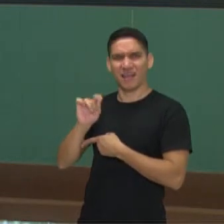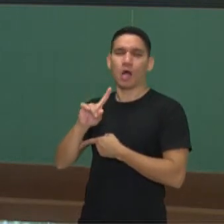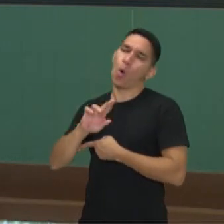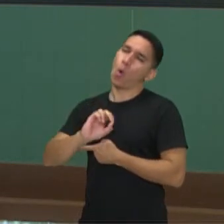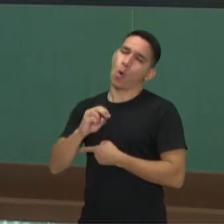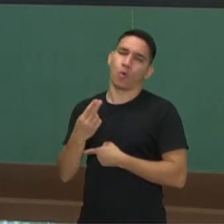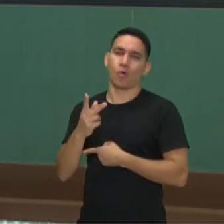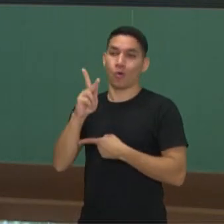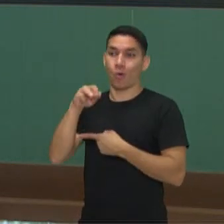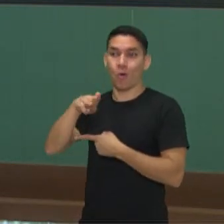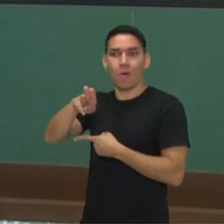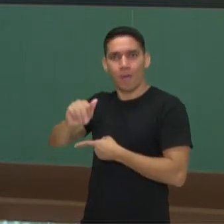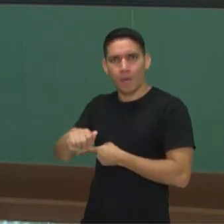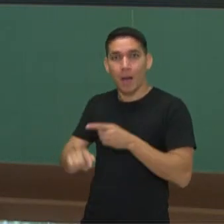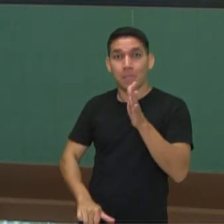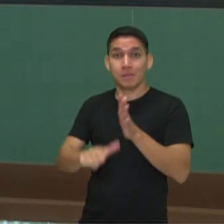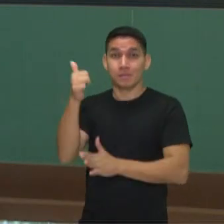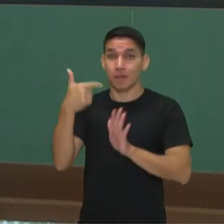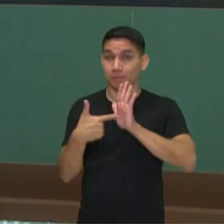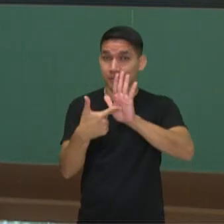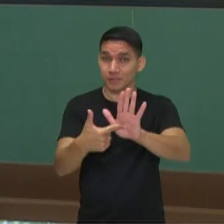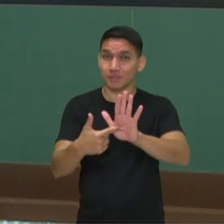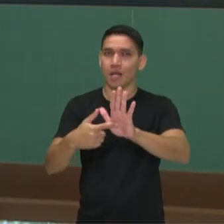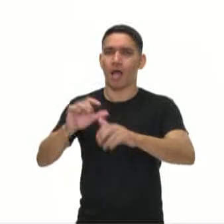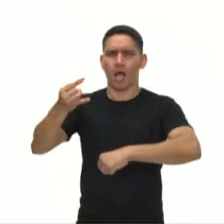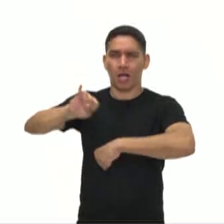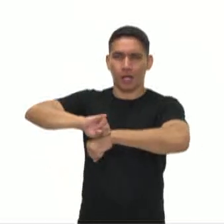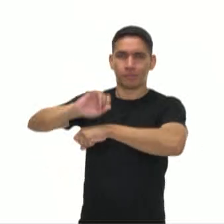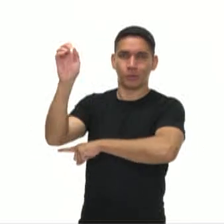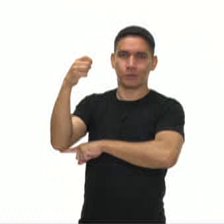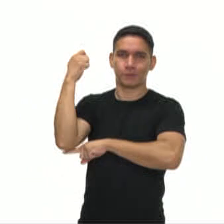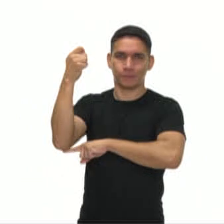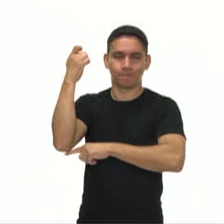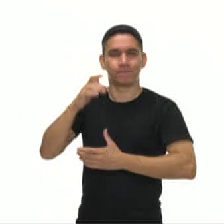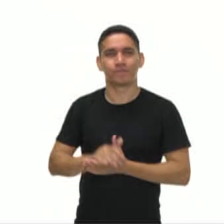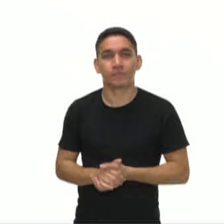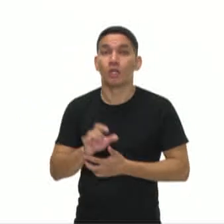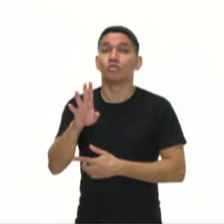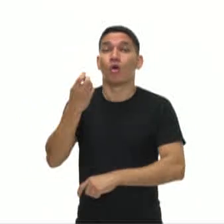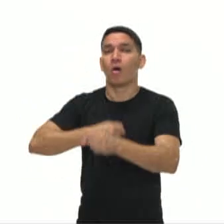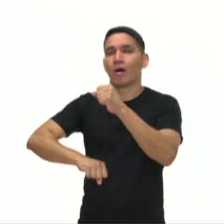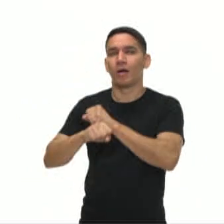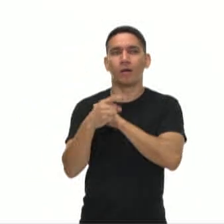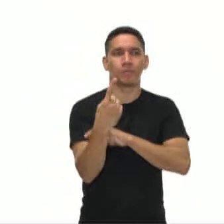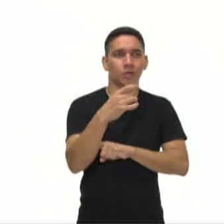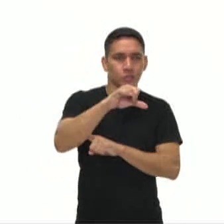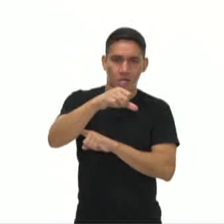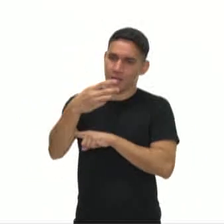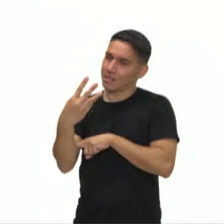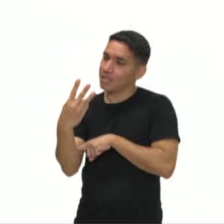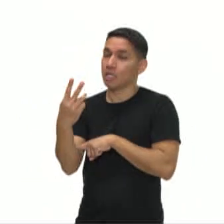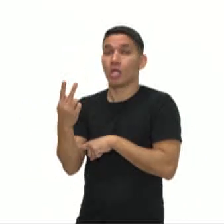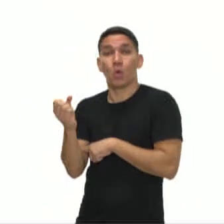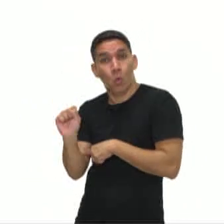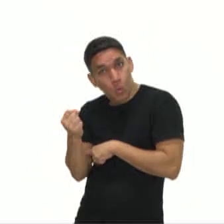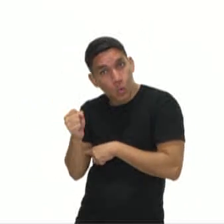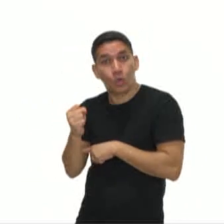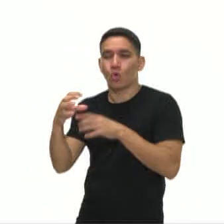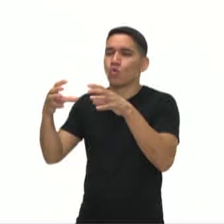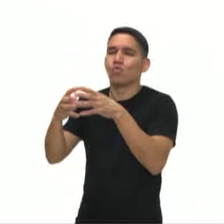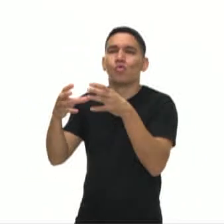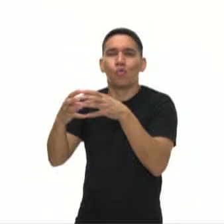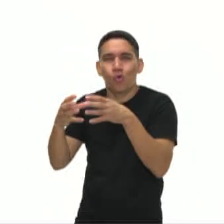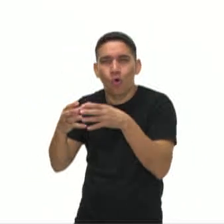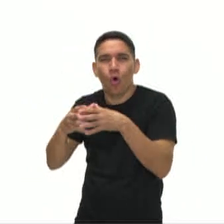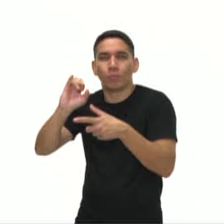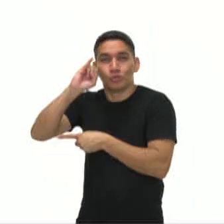sua primeira apresentação em Porto Alegre. Somente em 1938, quando um grupo de japoneses desembarcou no